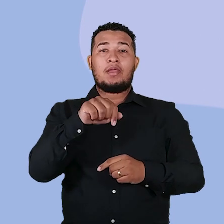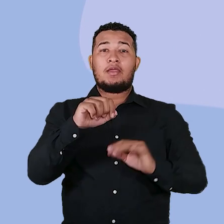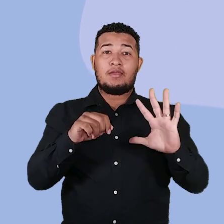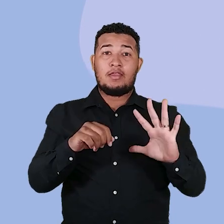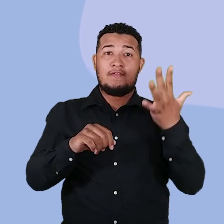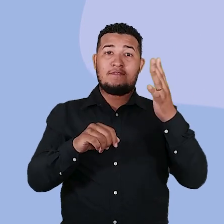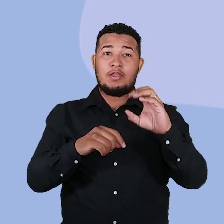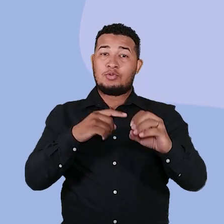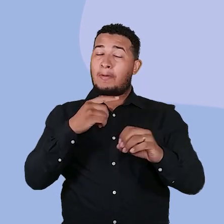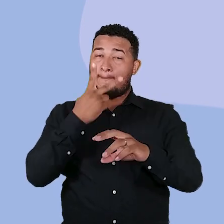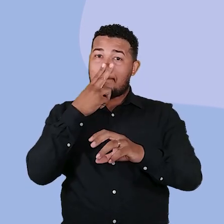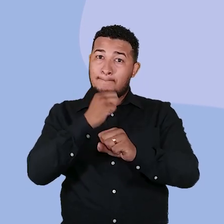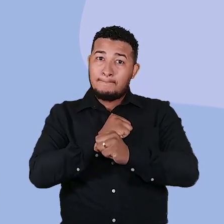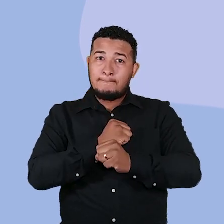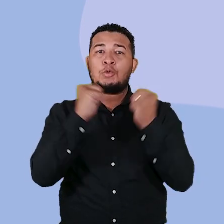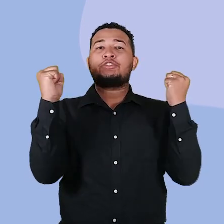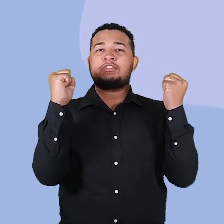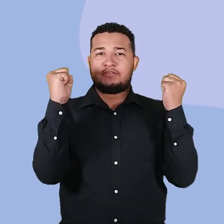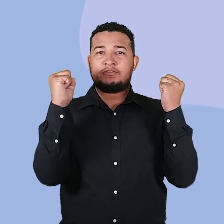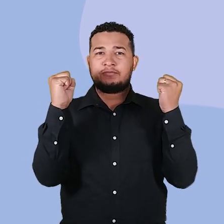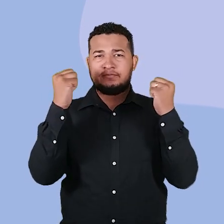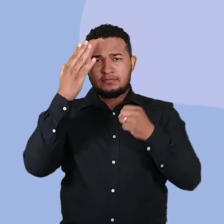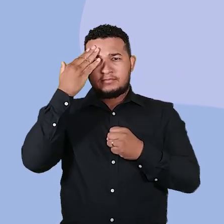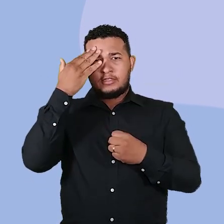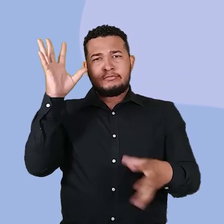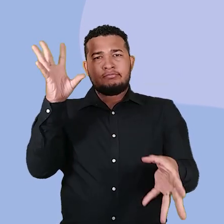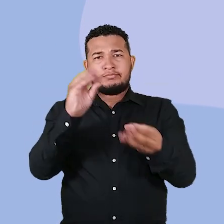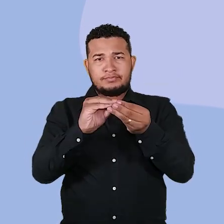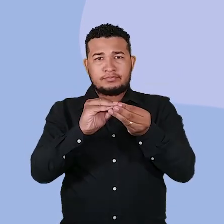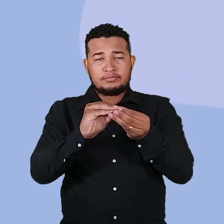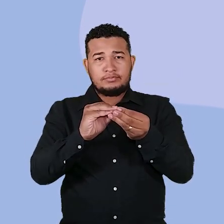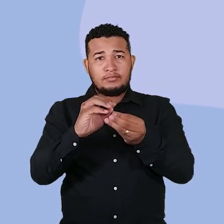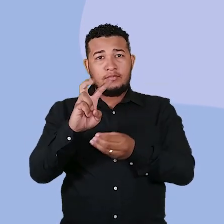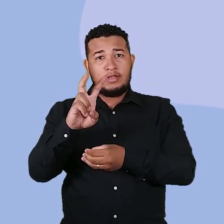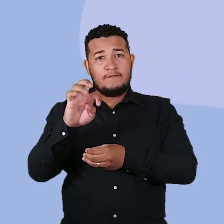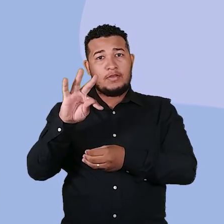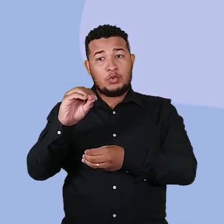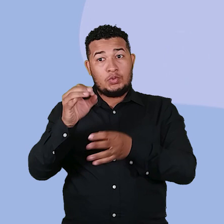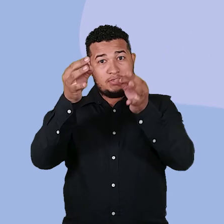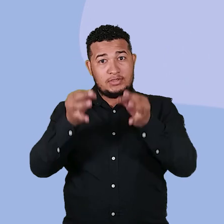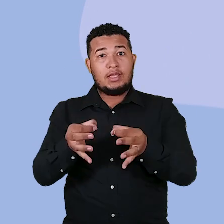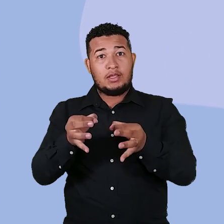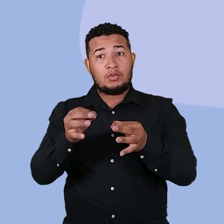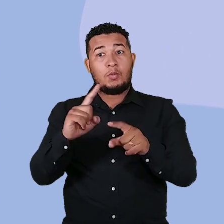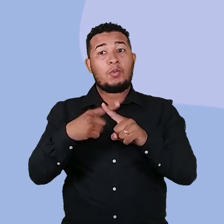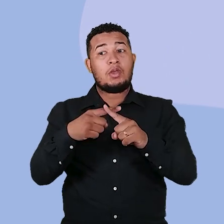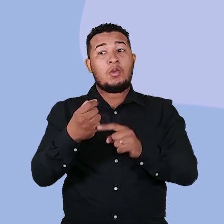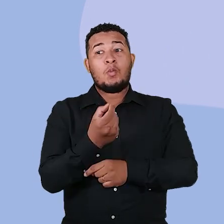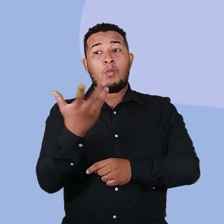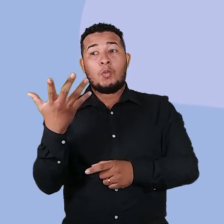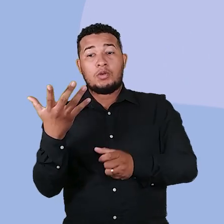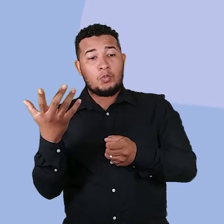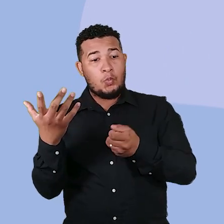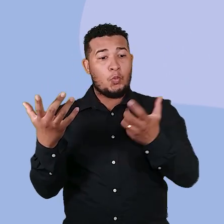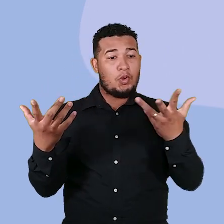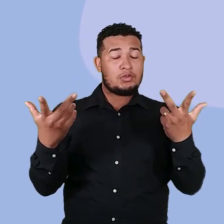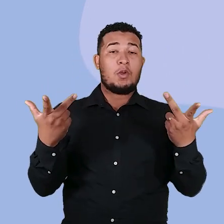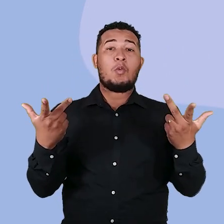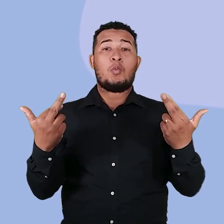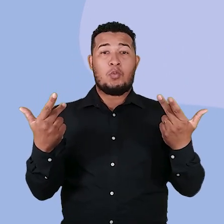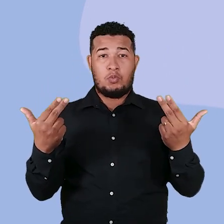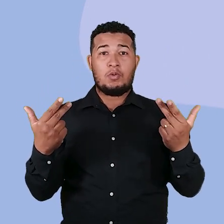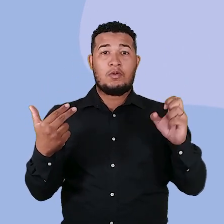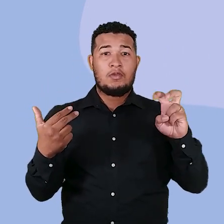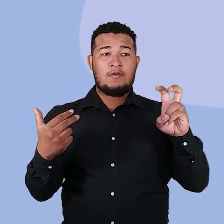chamamos de evento impossível até tá tudo bem tá sumido é vendo certo a quantidade de elementos